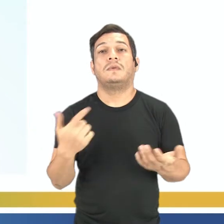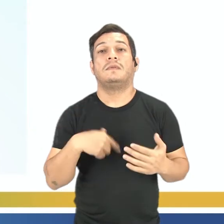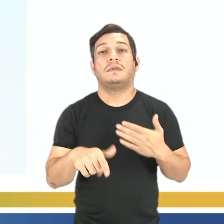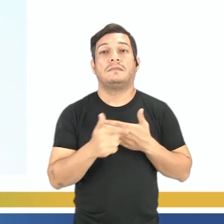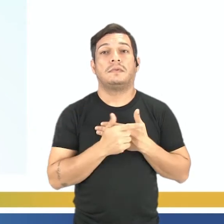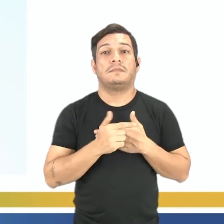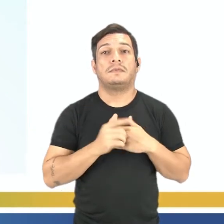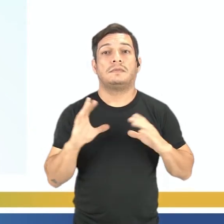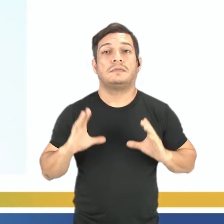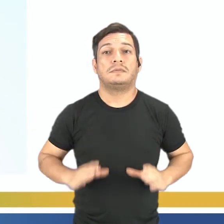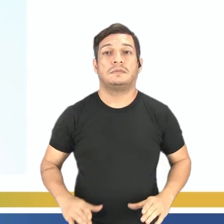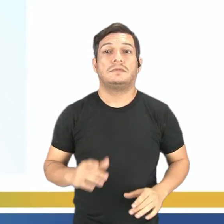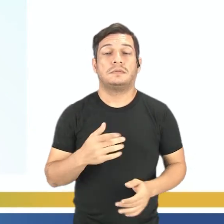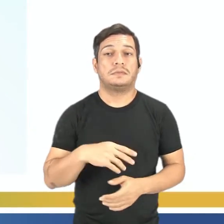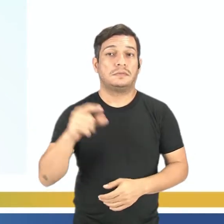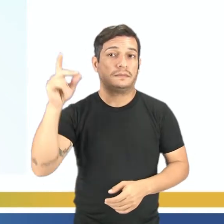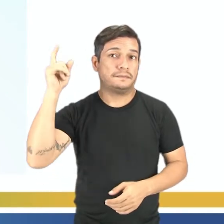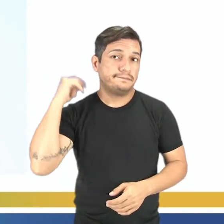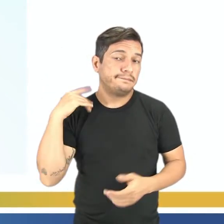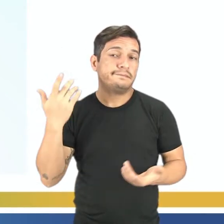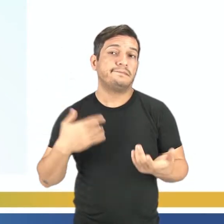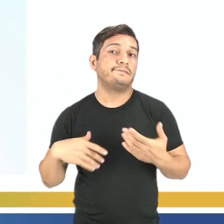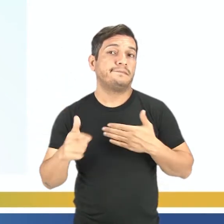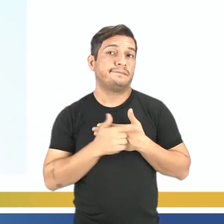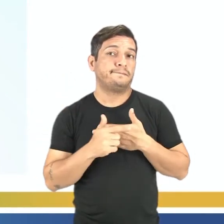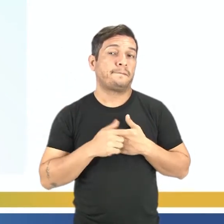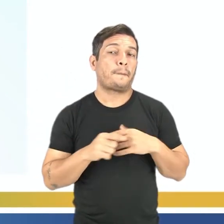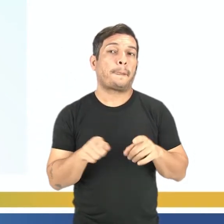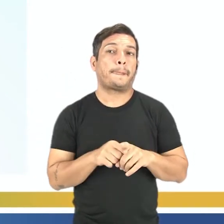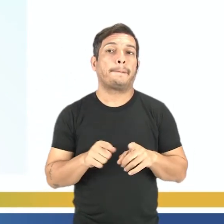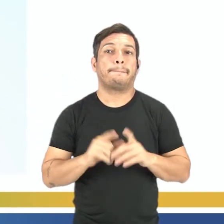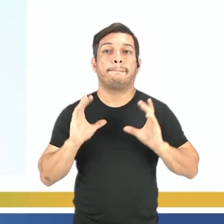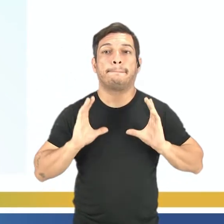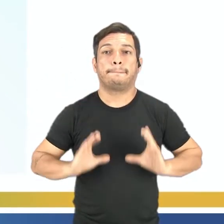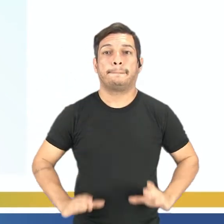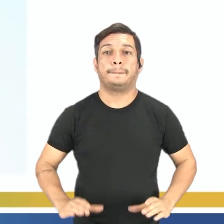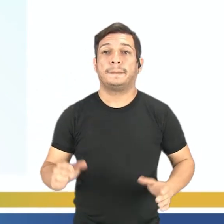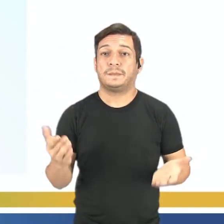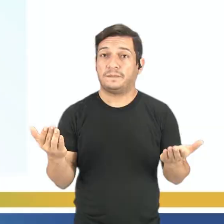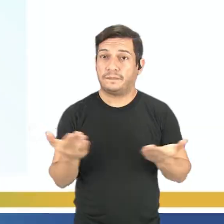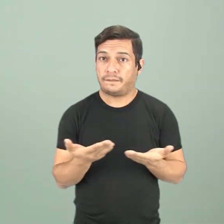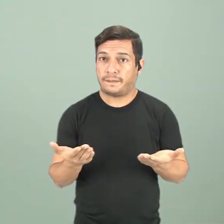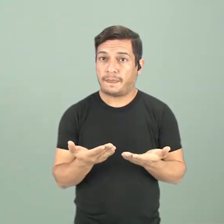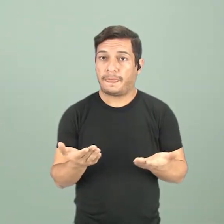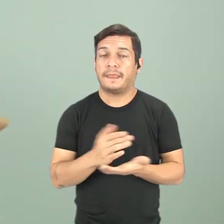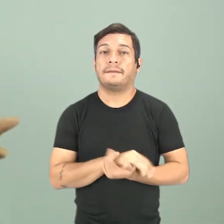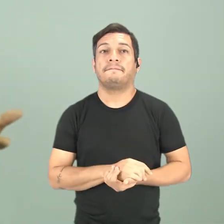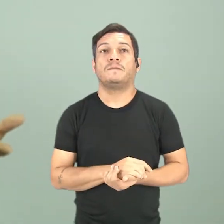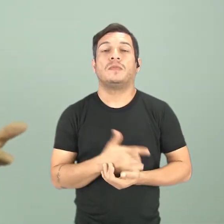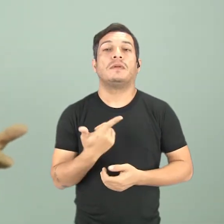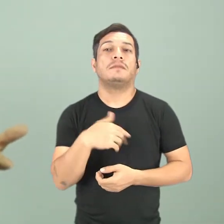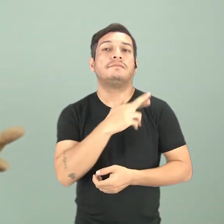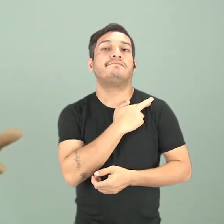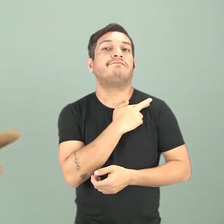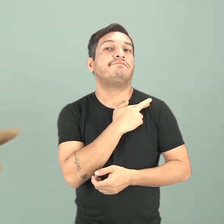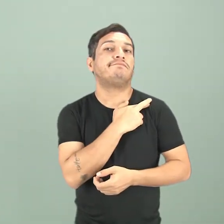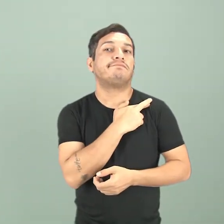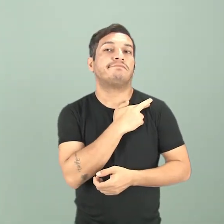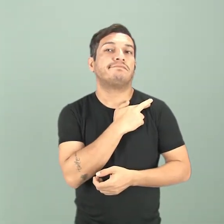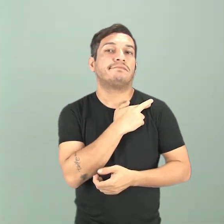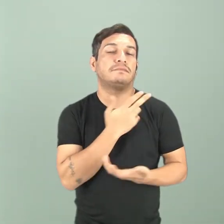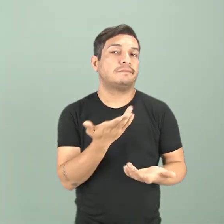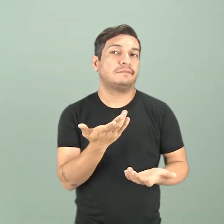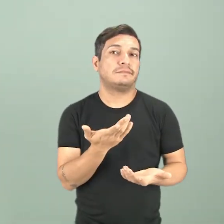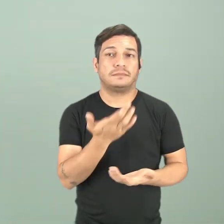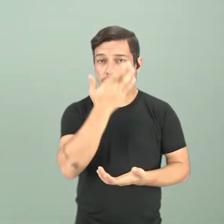uma mistura de qual era o papel do cidadão na antiguidade e qual é o papel do cidadão na atualidade. Então,